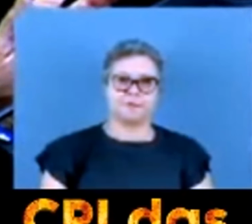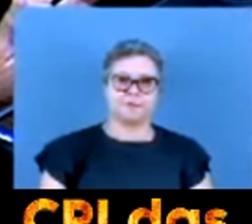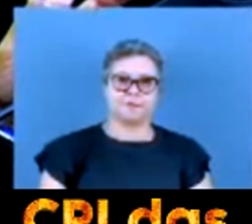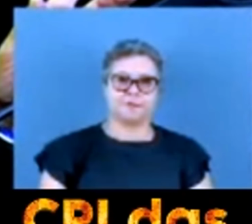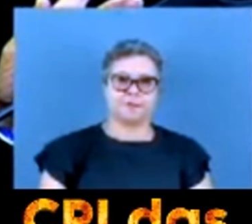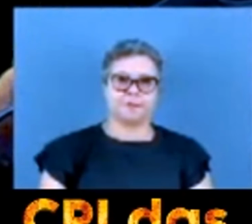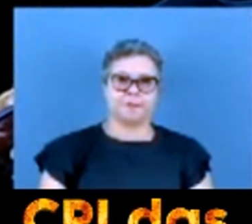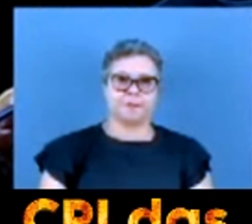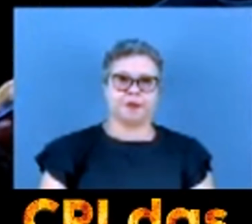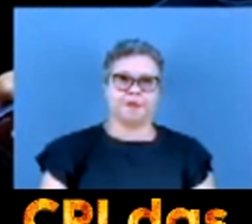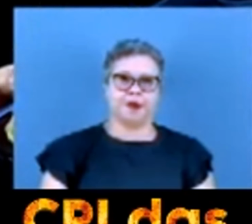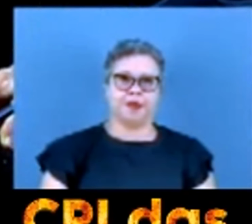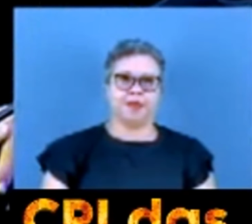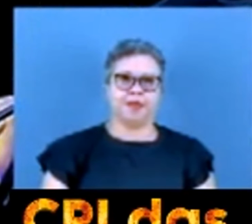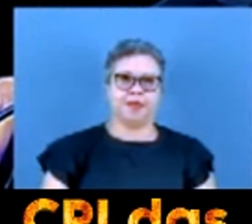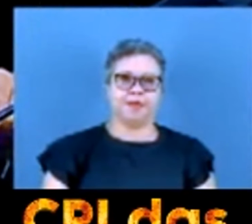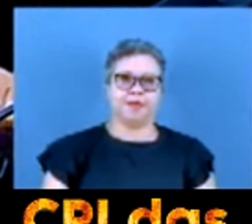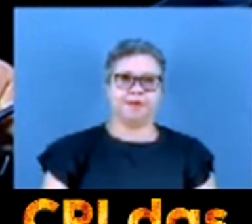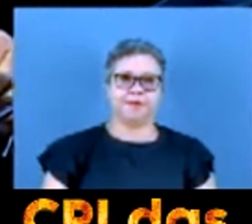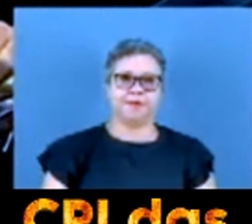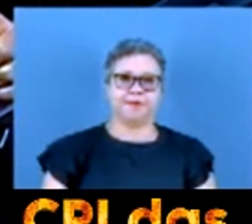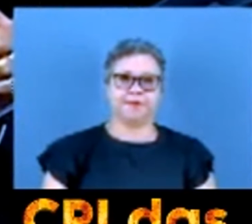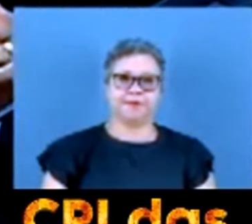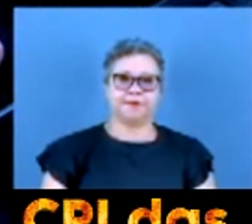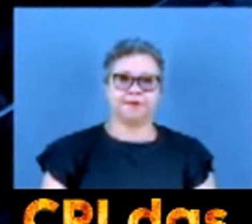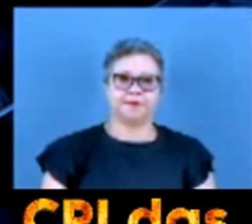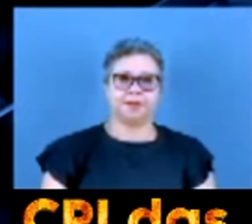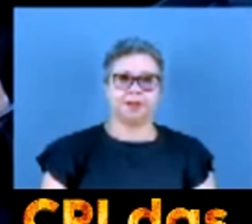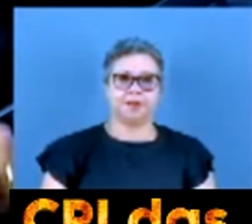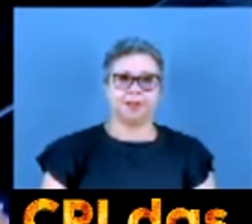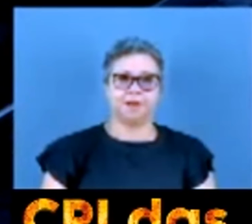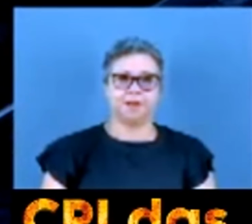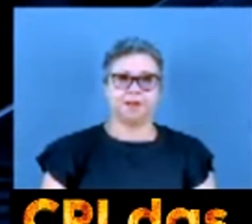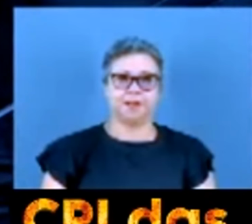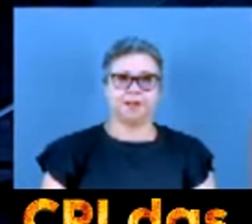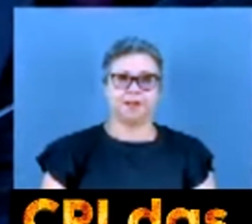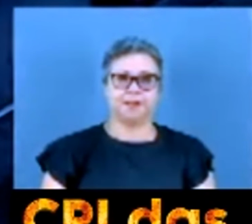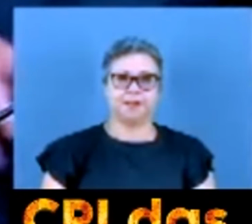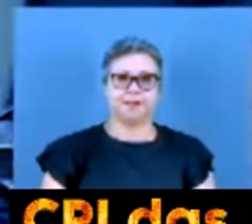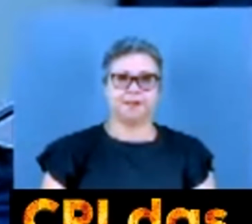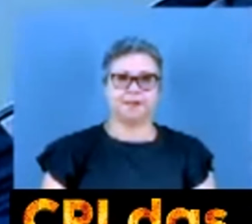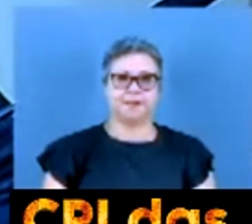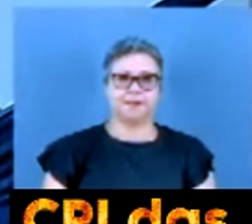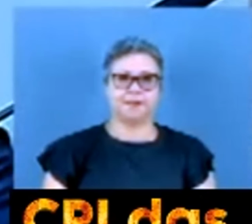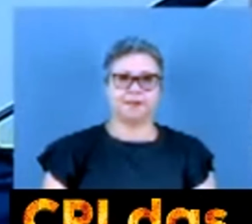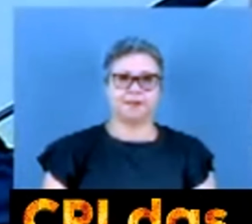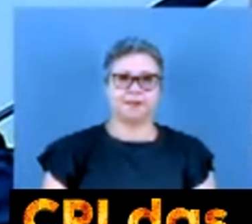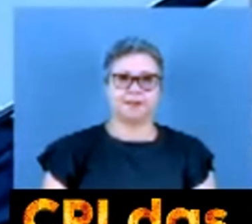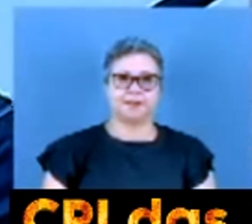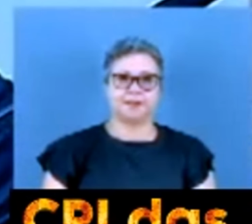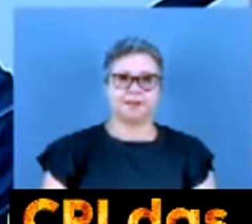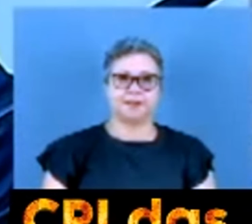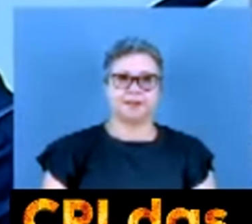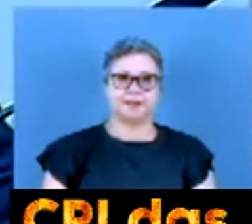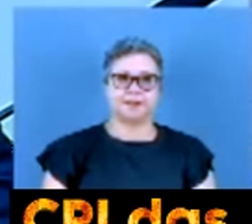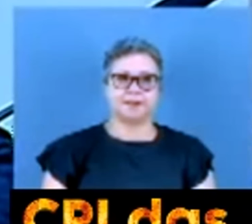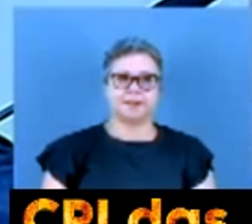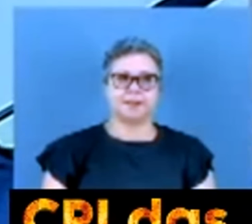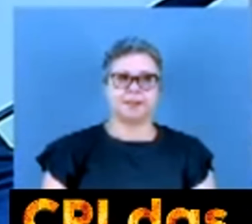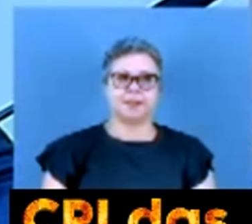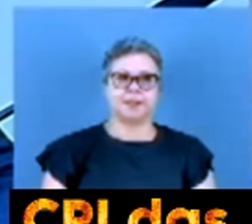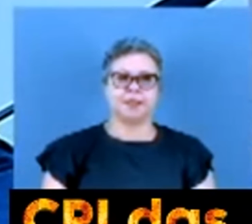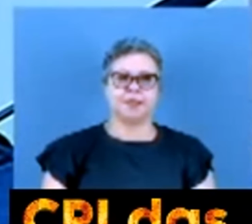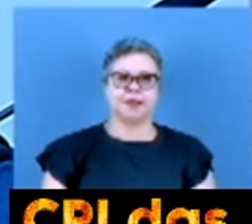Para investigar a liberação pelo governo federal de recursos públicos para ONGs e OSCIPs, bem como a utilização por essa entidade